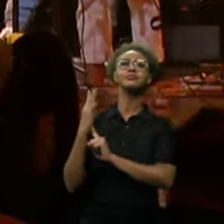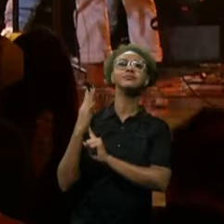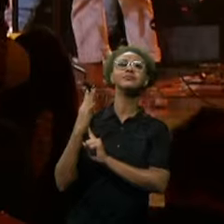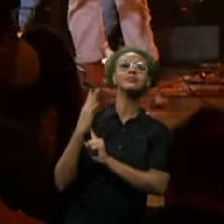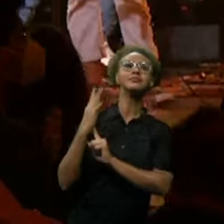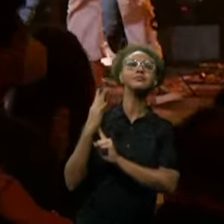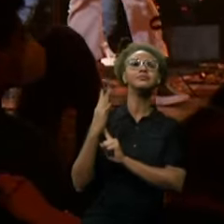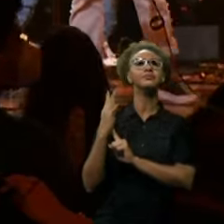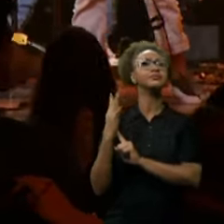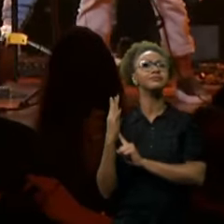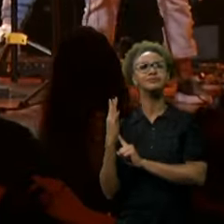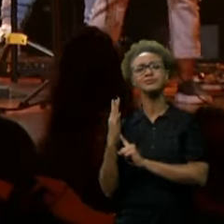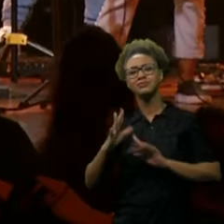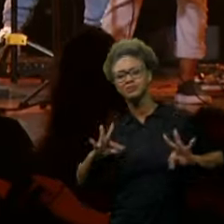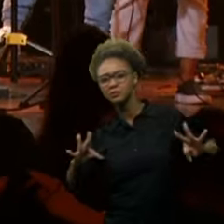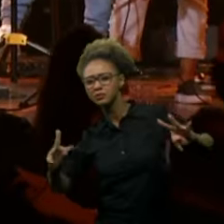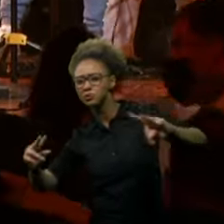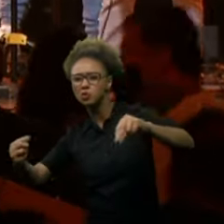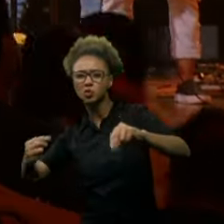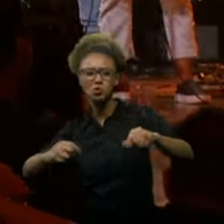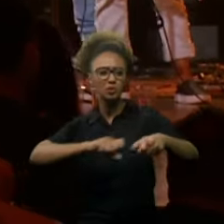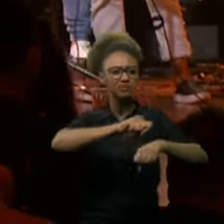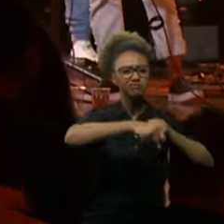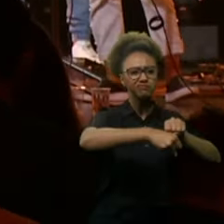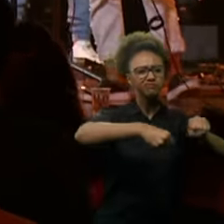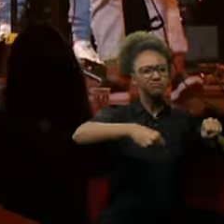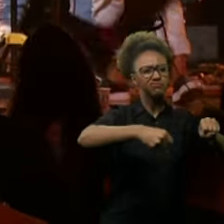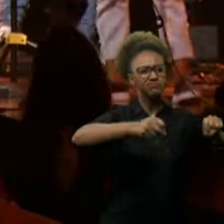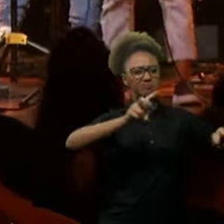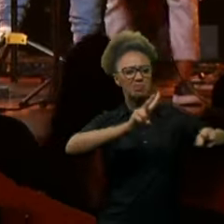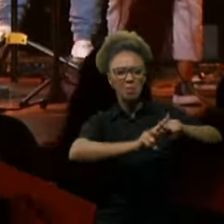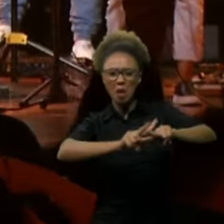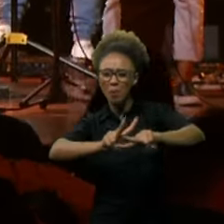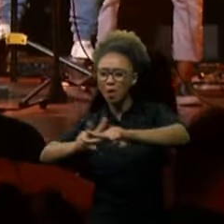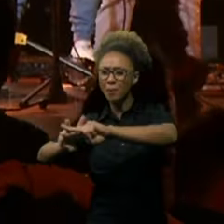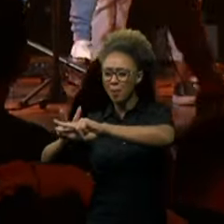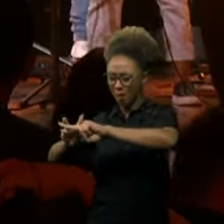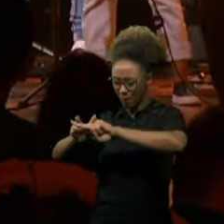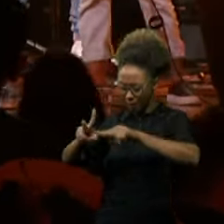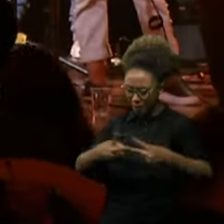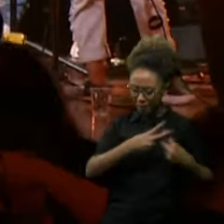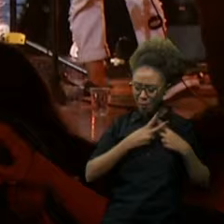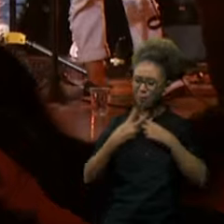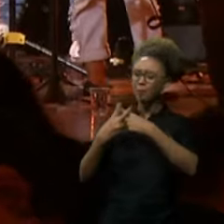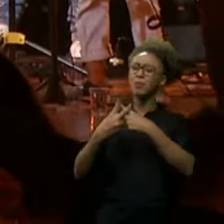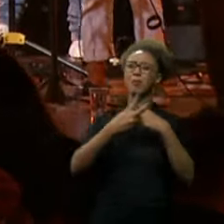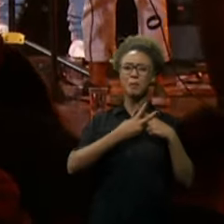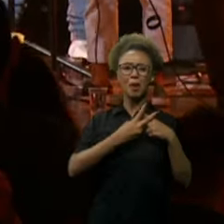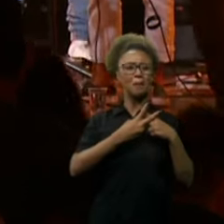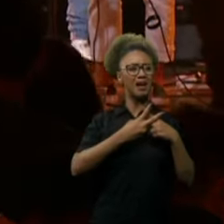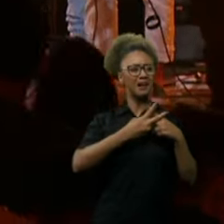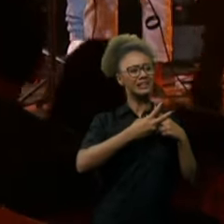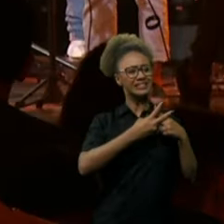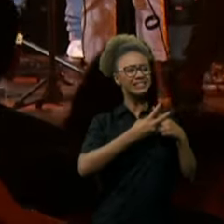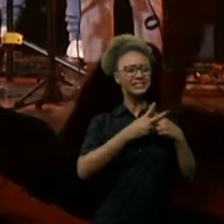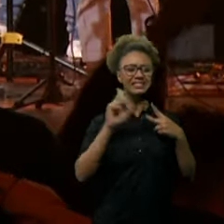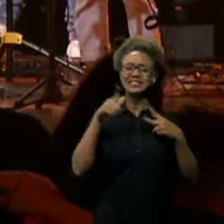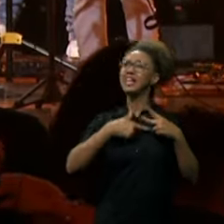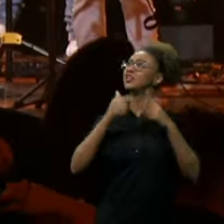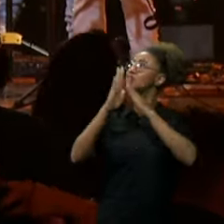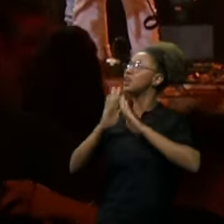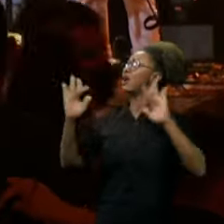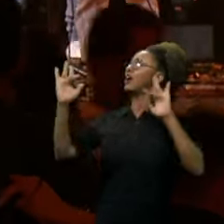quebre todas as amarras que nos prende que nos impede de existir